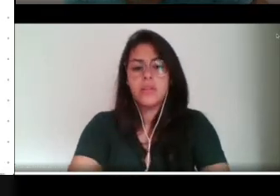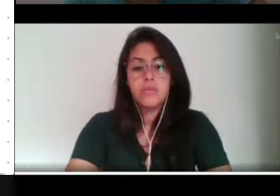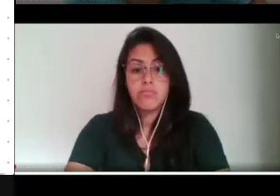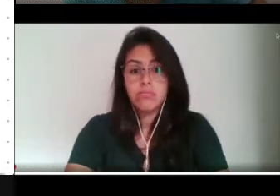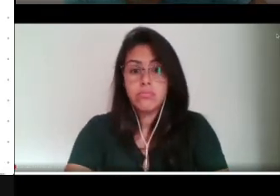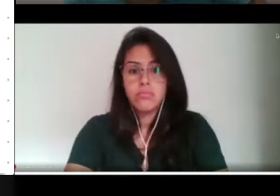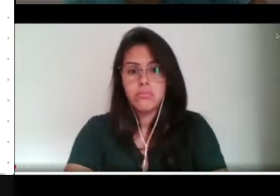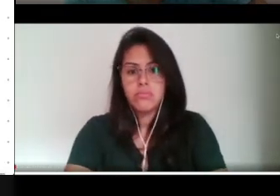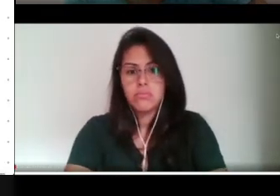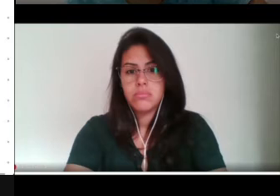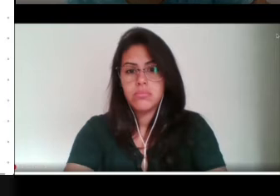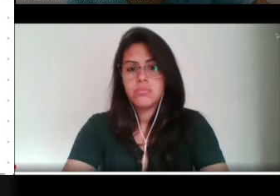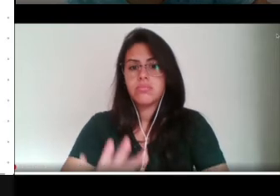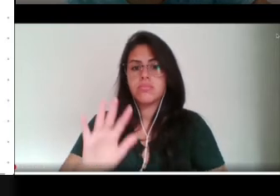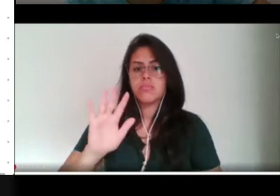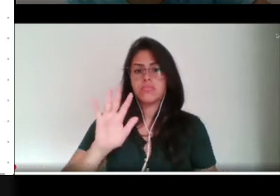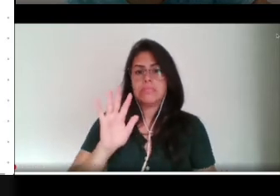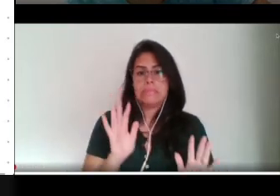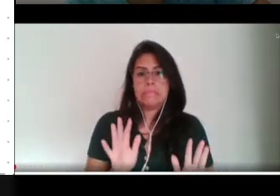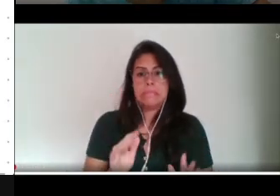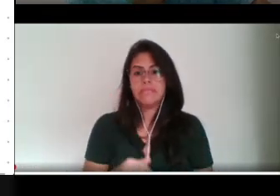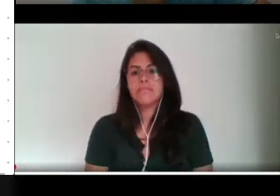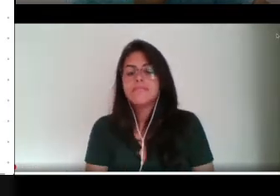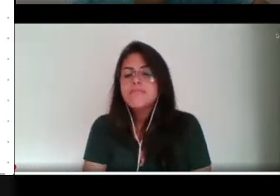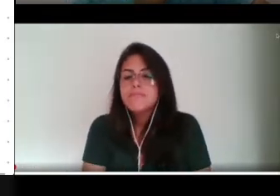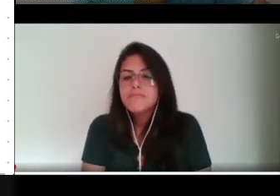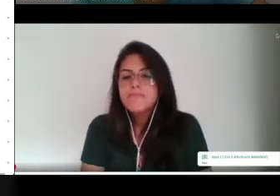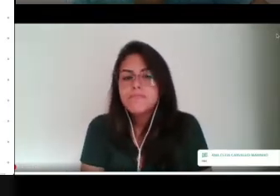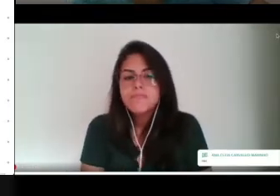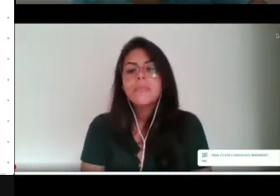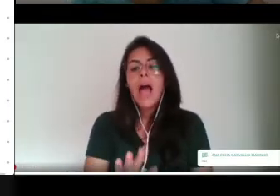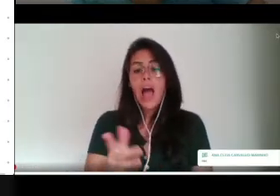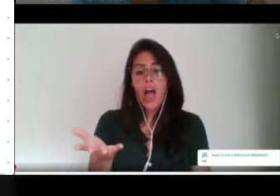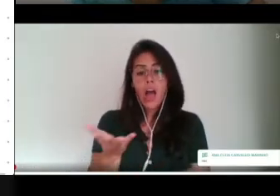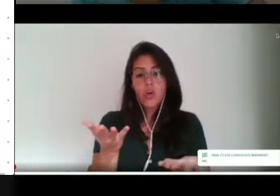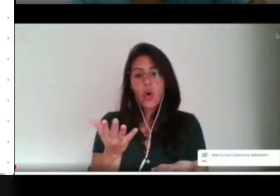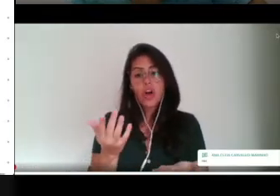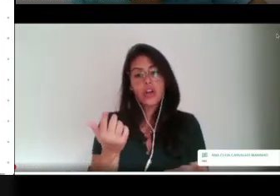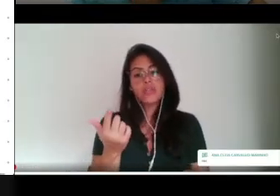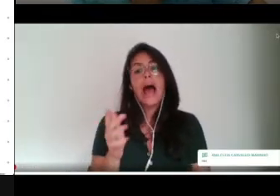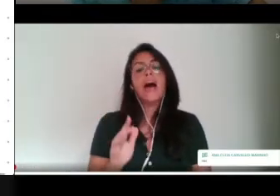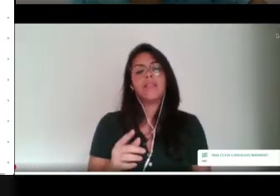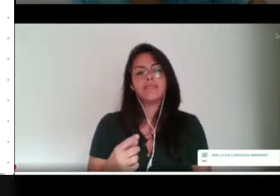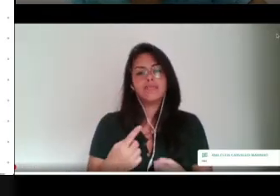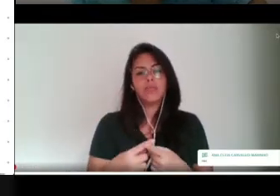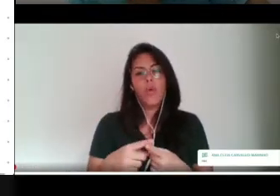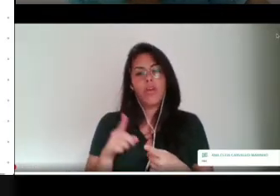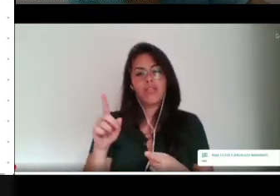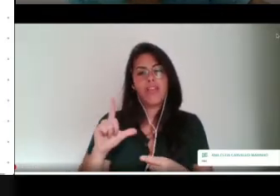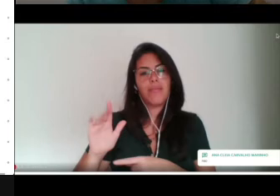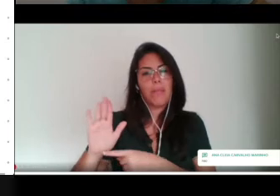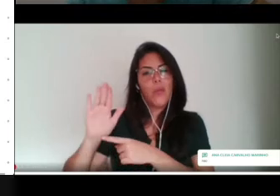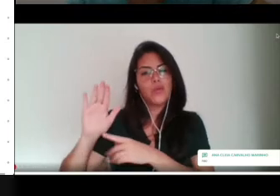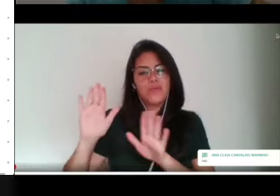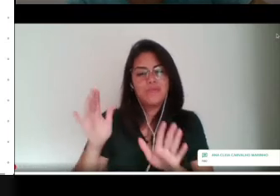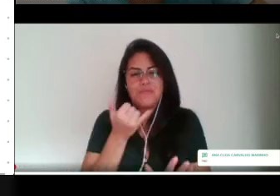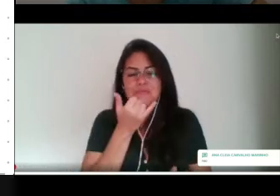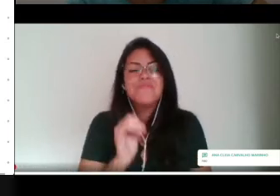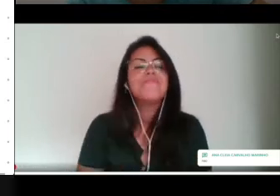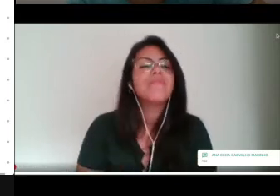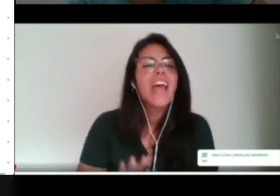ele mostra a posição em função do tempo, né? E ele quer saber o seguinte: marque a